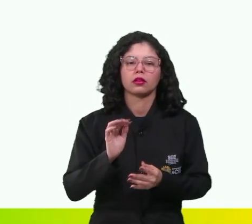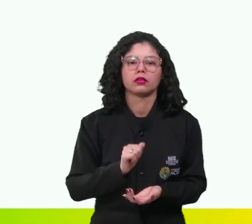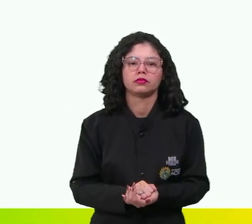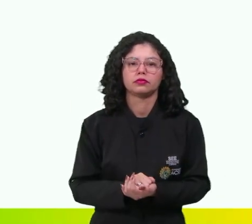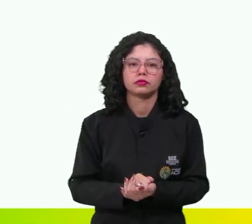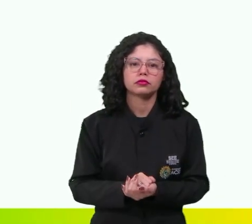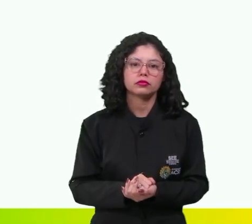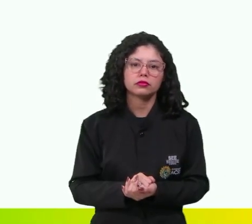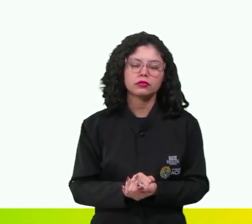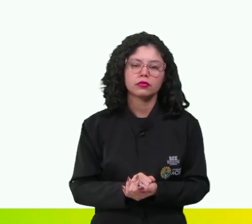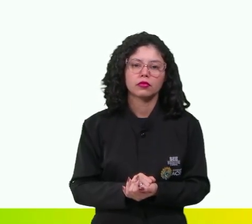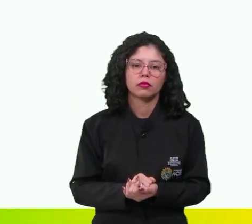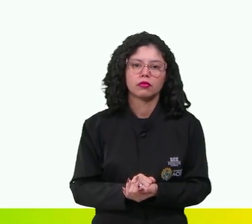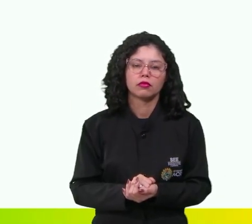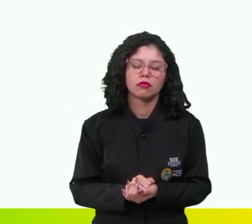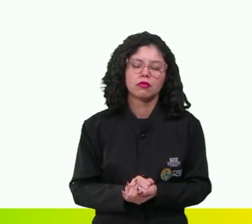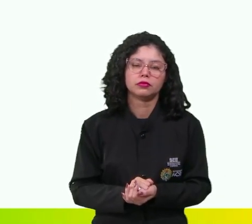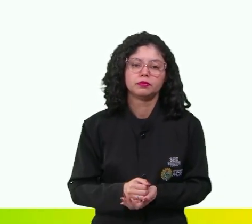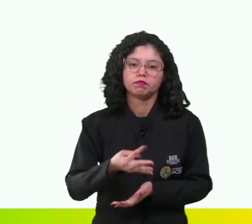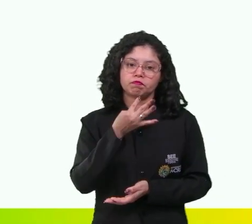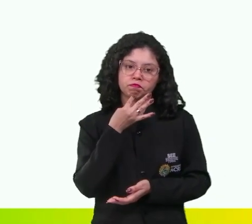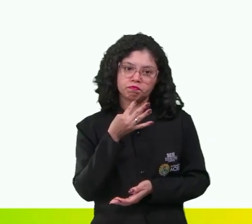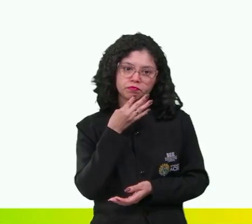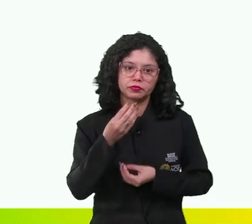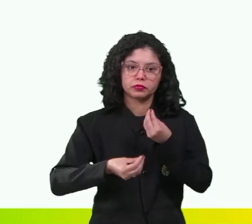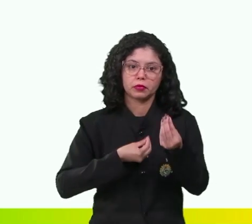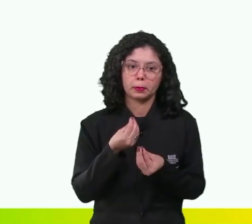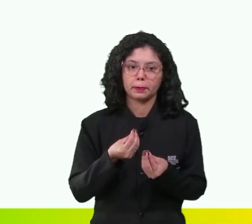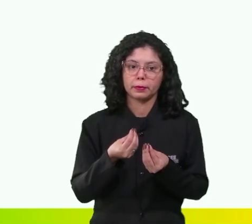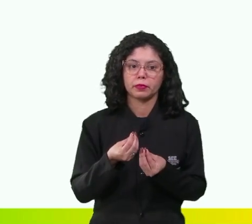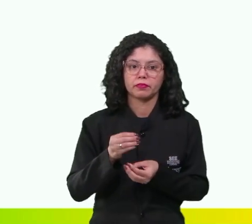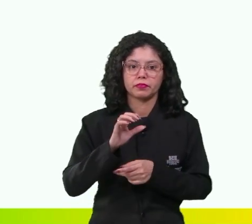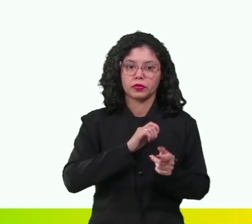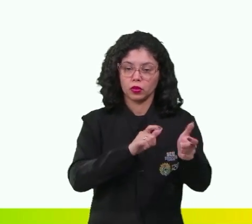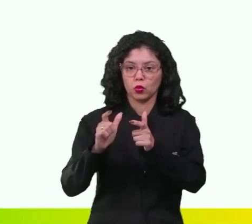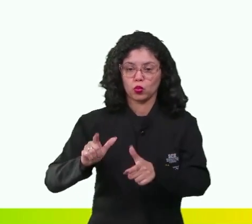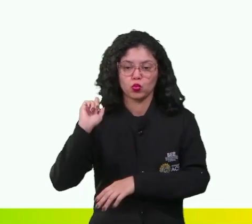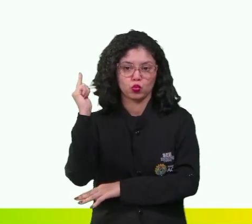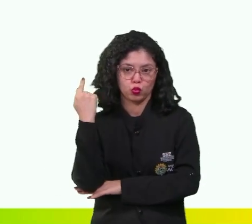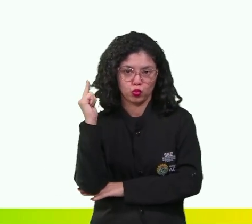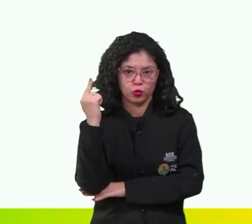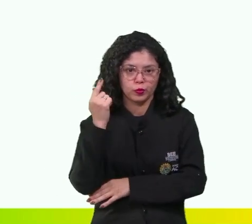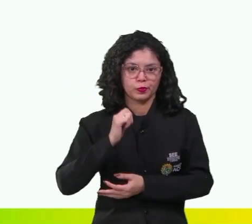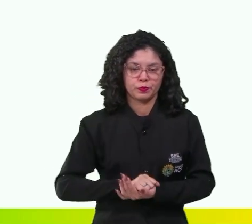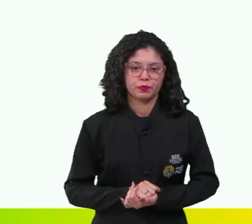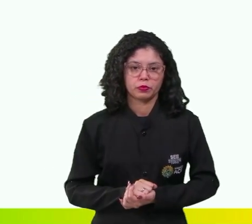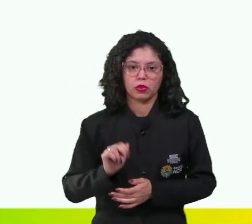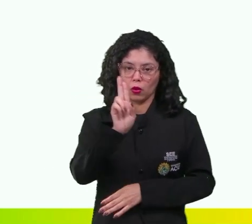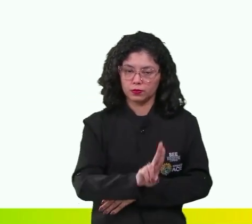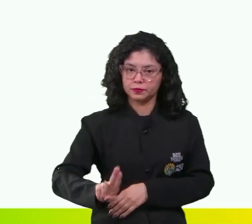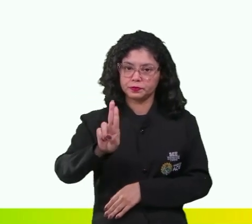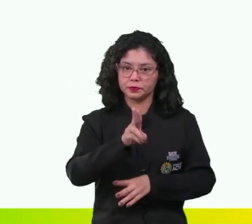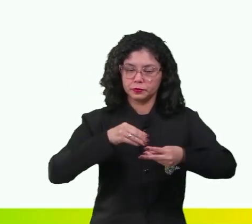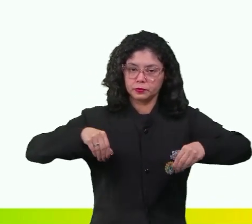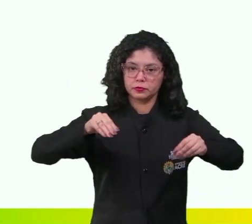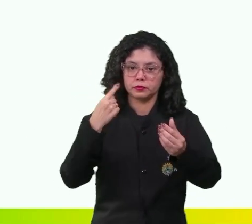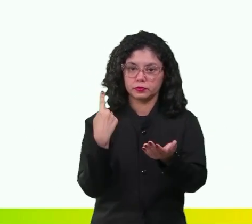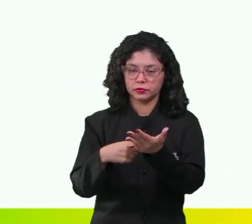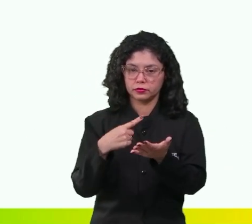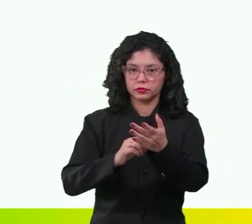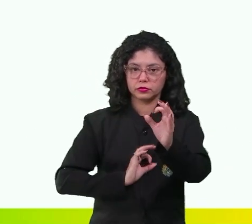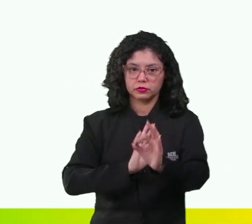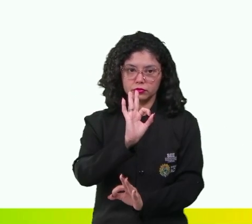e tecnologias, criando o que se conhece como espaço geográfico. O uso de